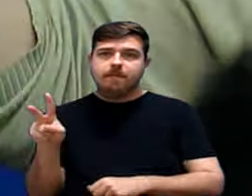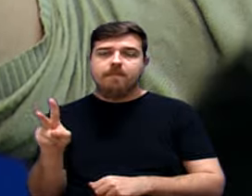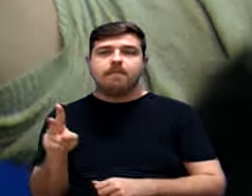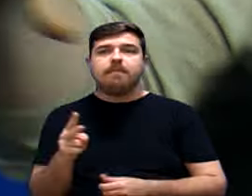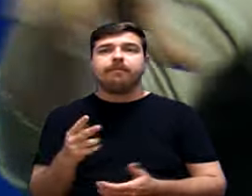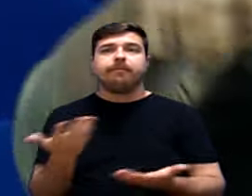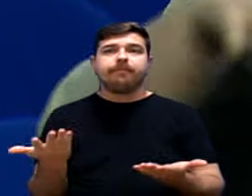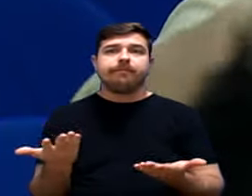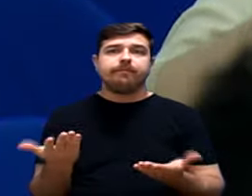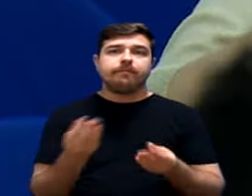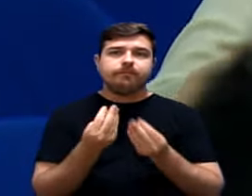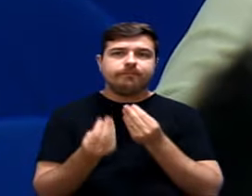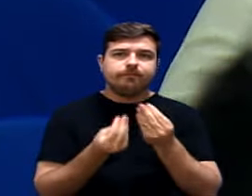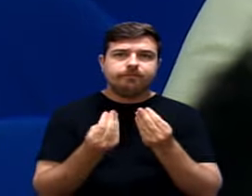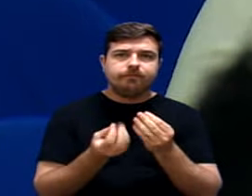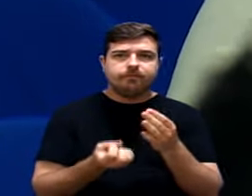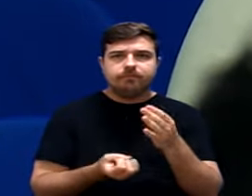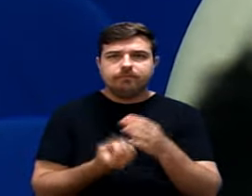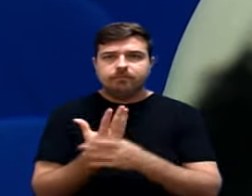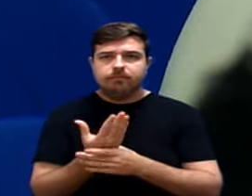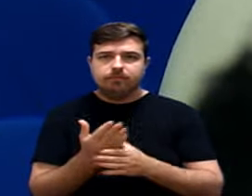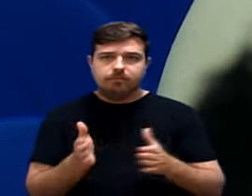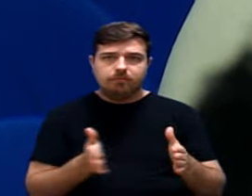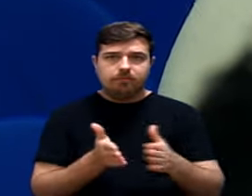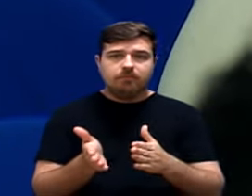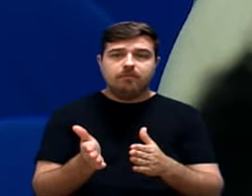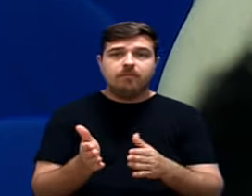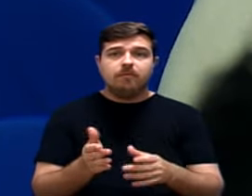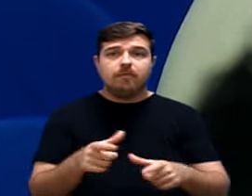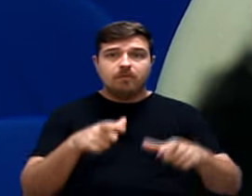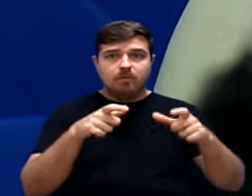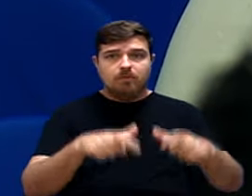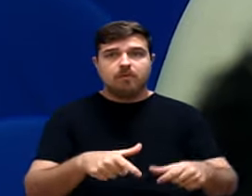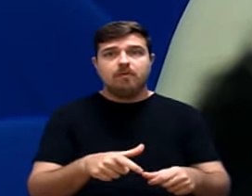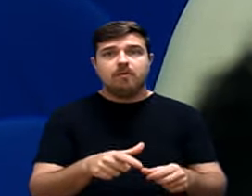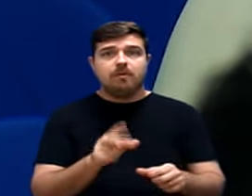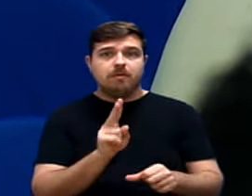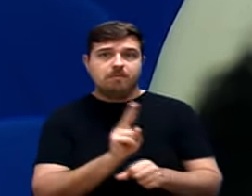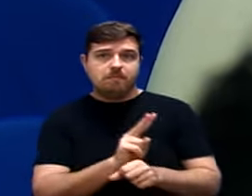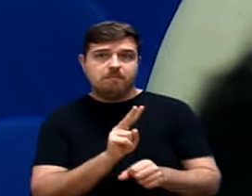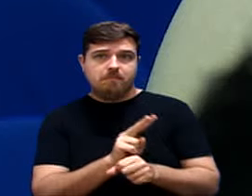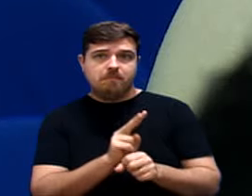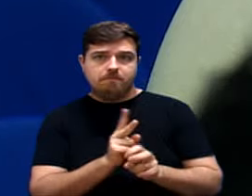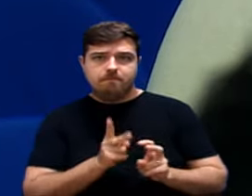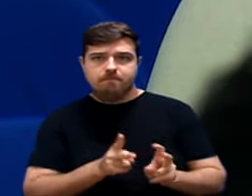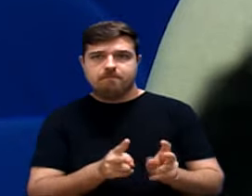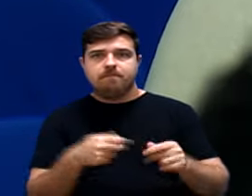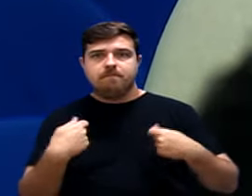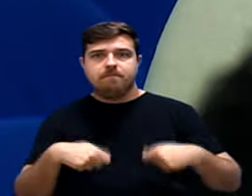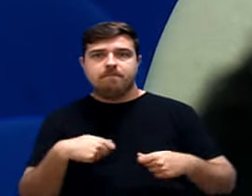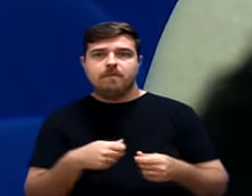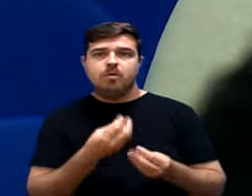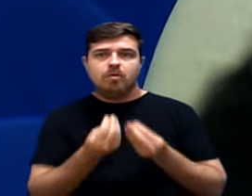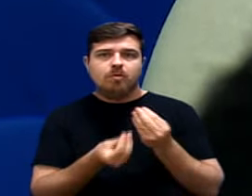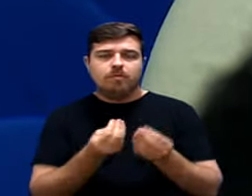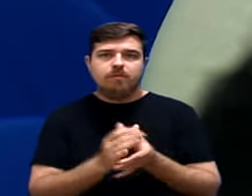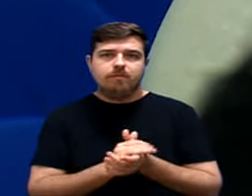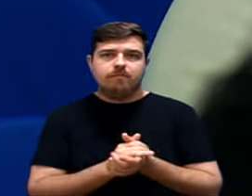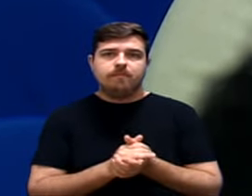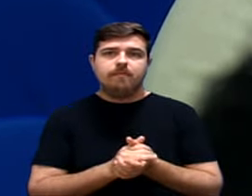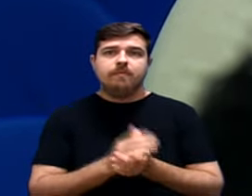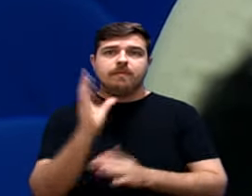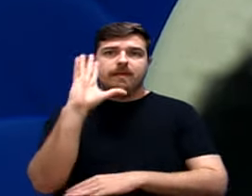vão passar Avenidas numa área de preservação permanente que é a praça da da Paz e vão ser